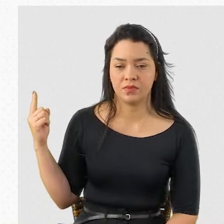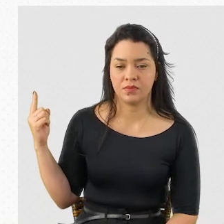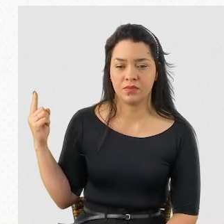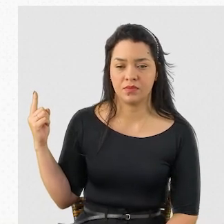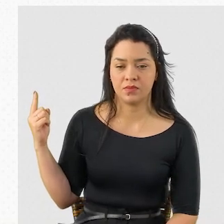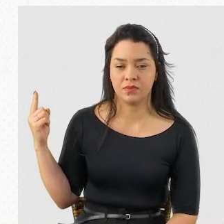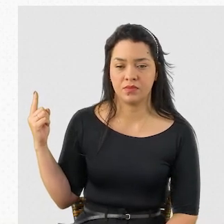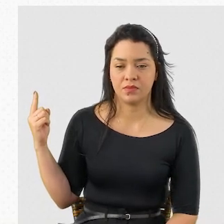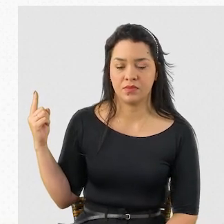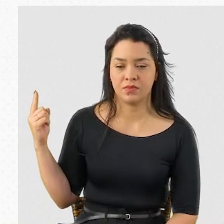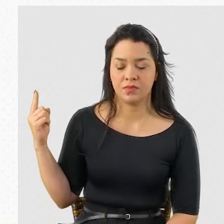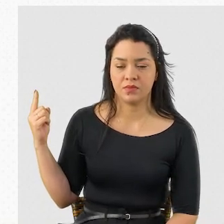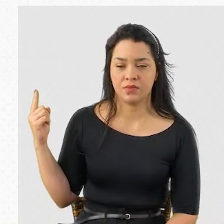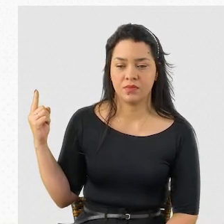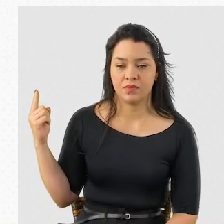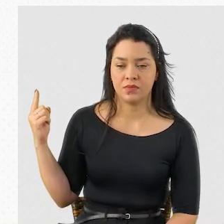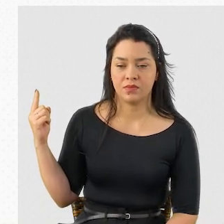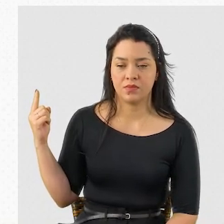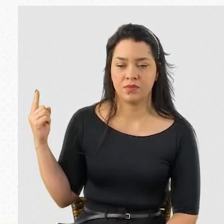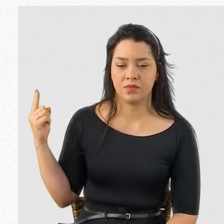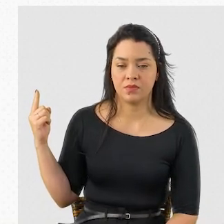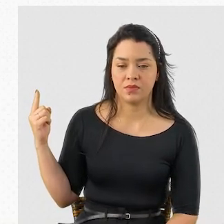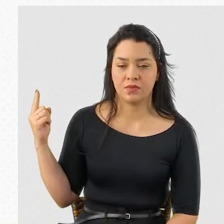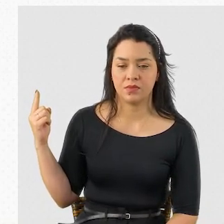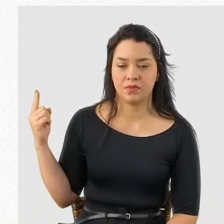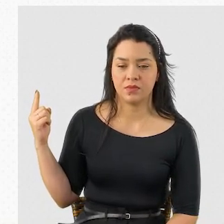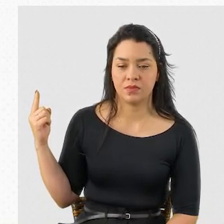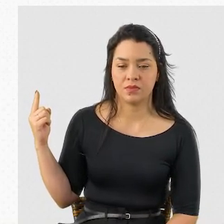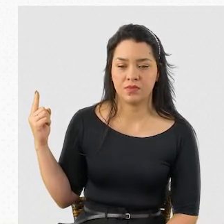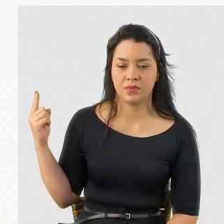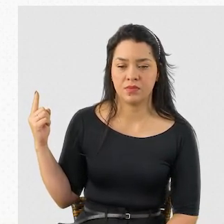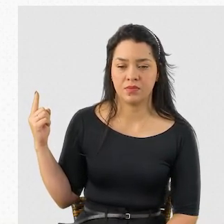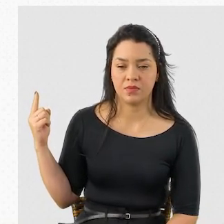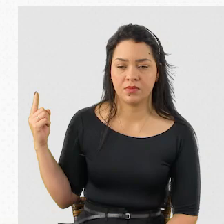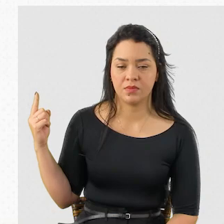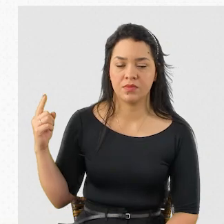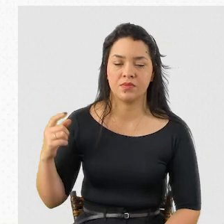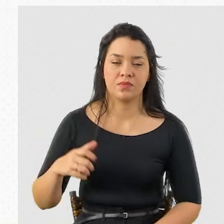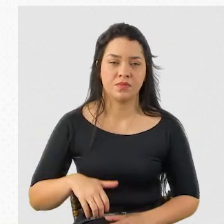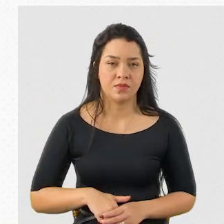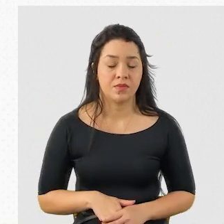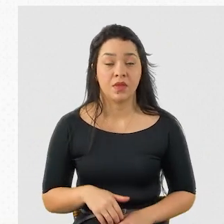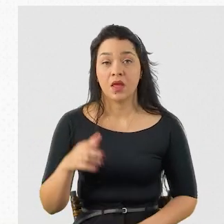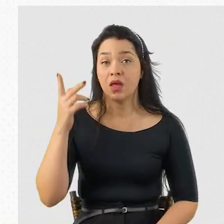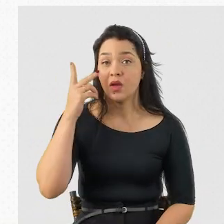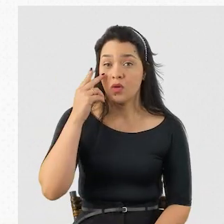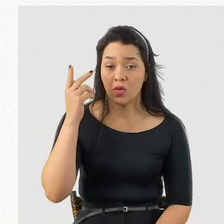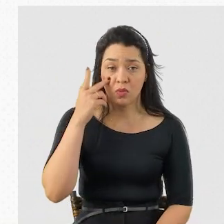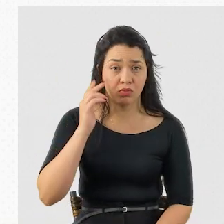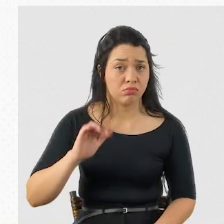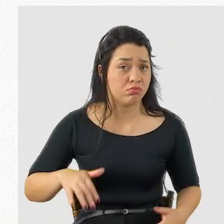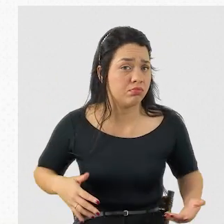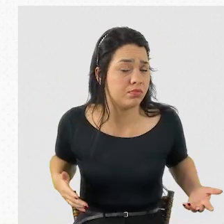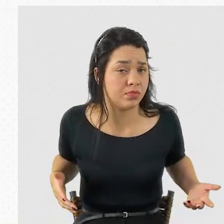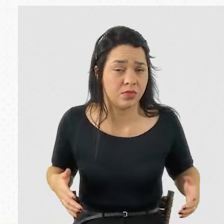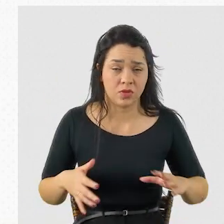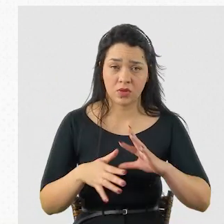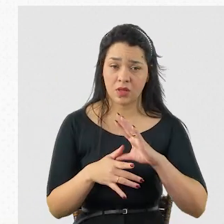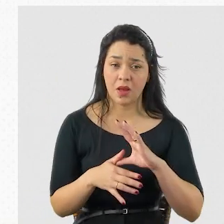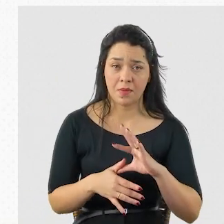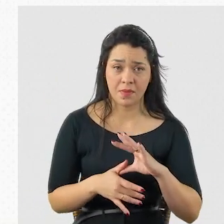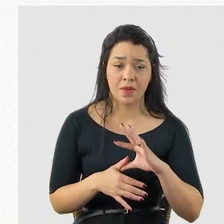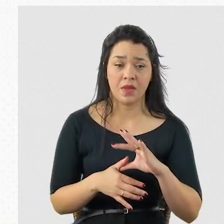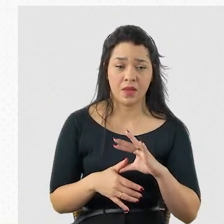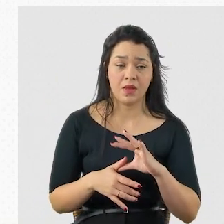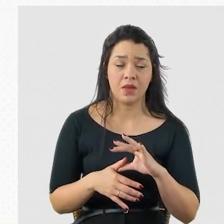sutil a essas hierarquias sociais e raciais, né, que é uma questão que é comum em toda a América, né? Quem